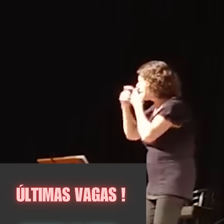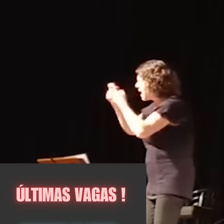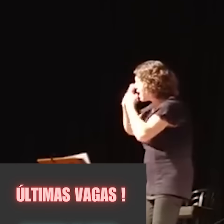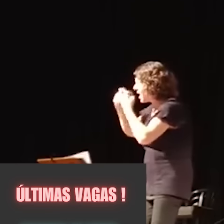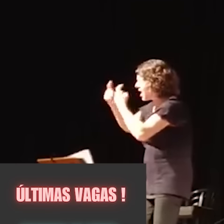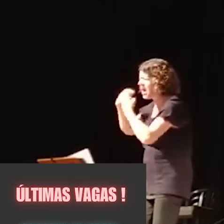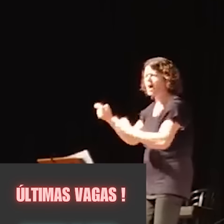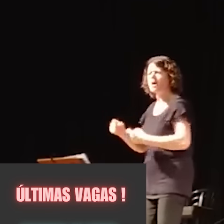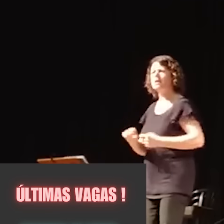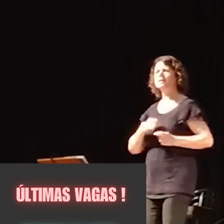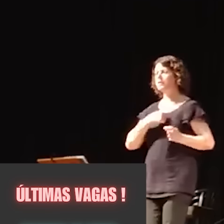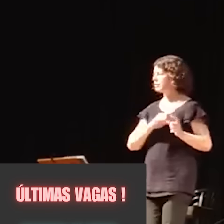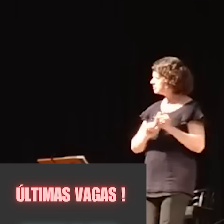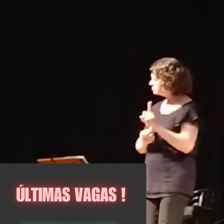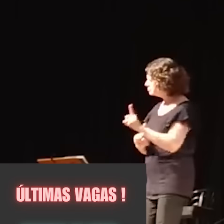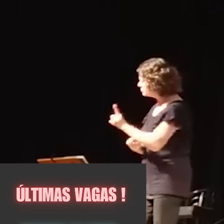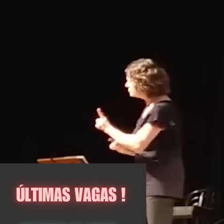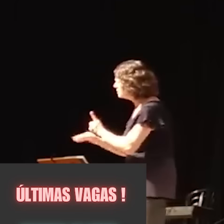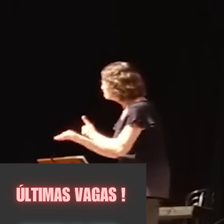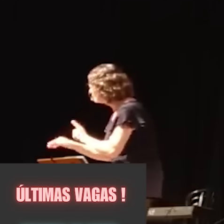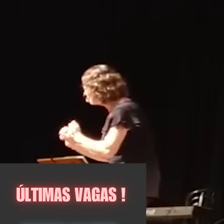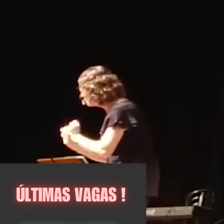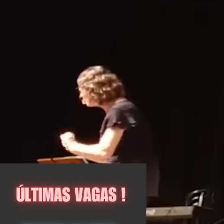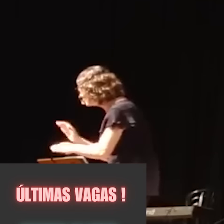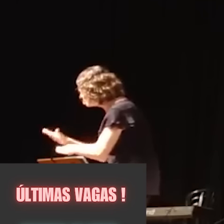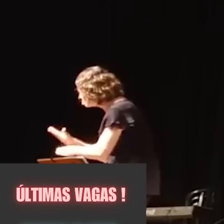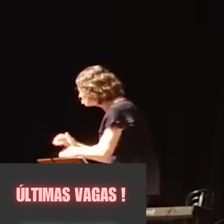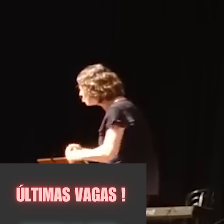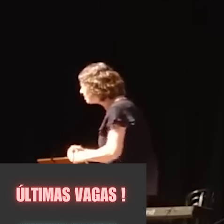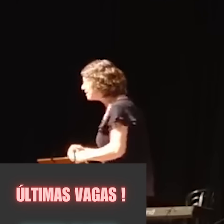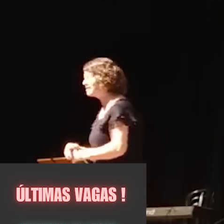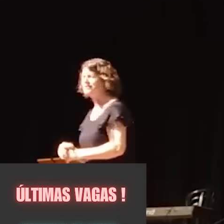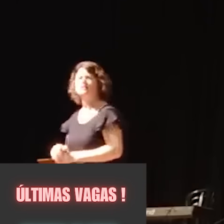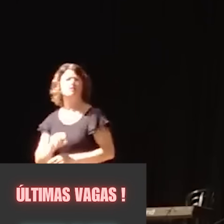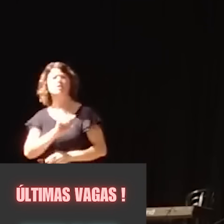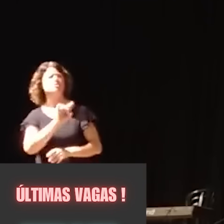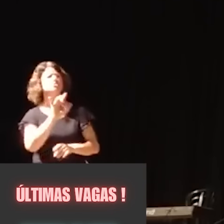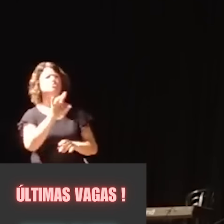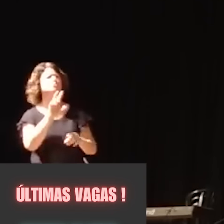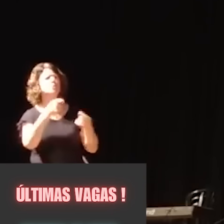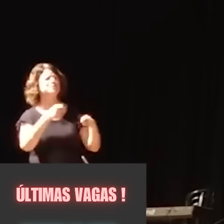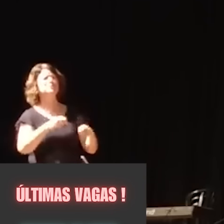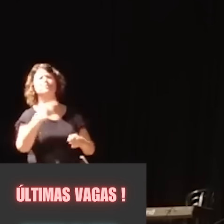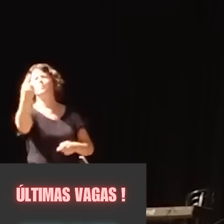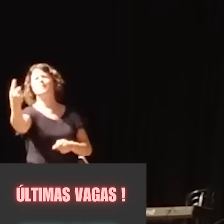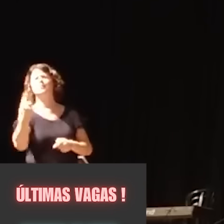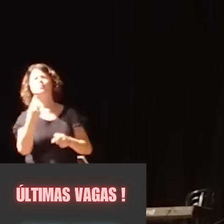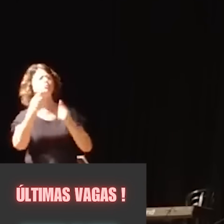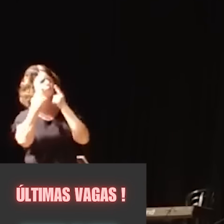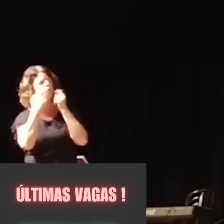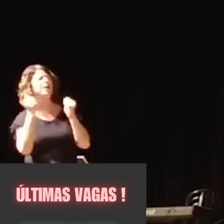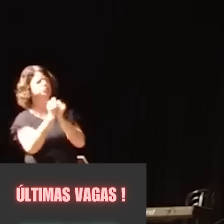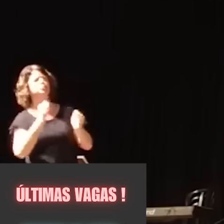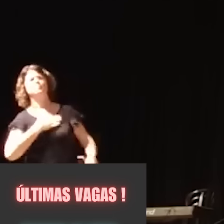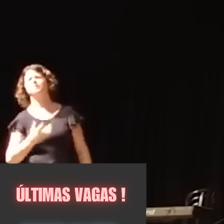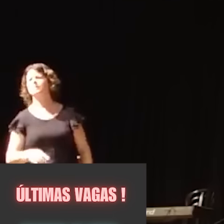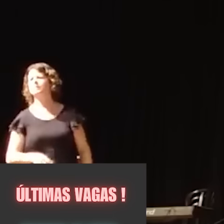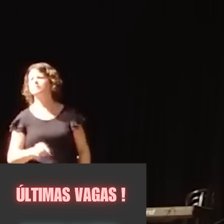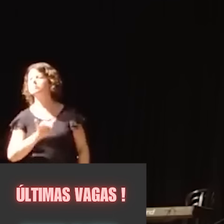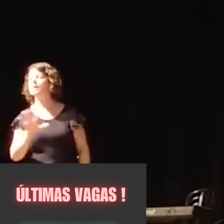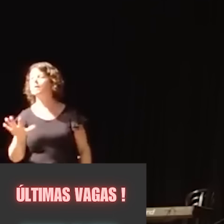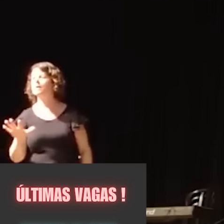dela falei filha eu posso te ajudar falou assim eu só preciso que alguém que chore comigo por que a Bíblia diz chorai com os que choram e se